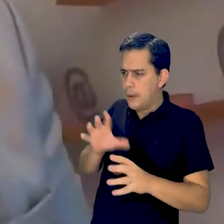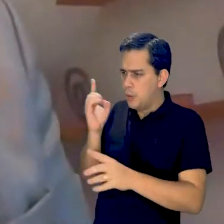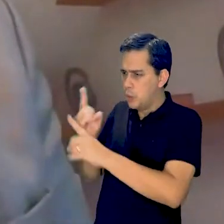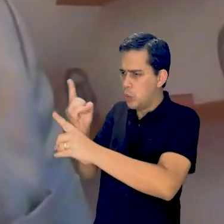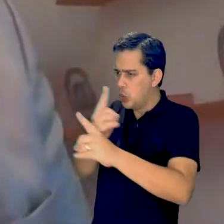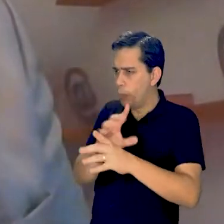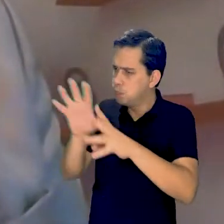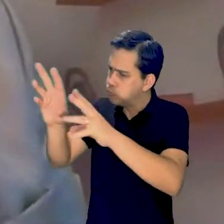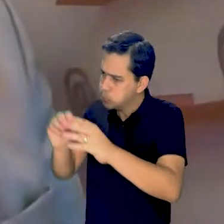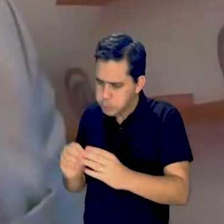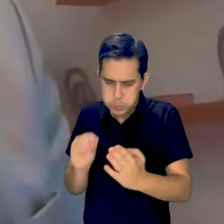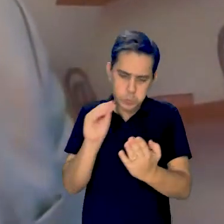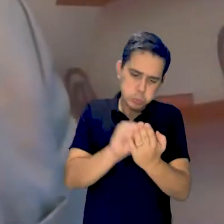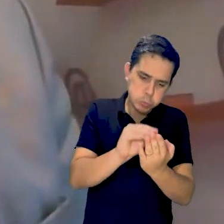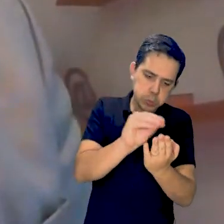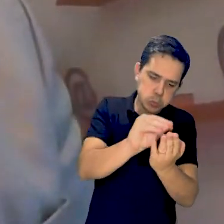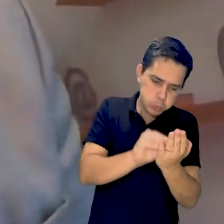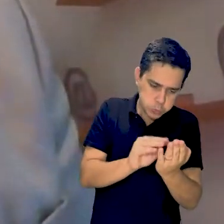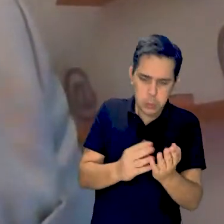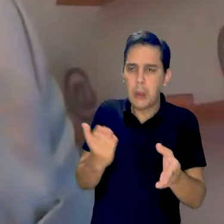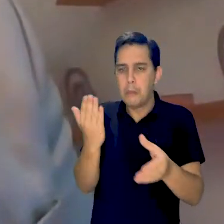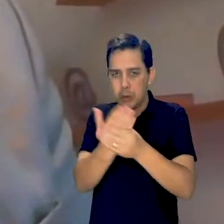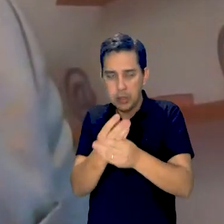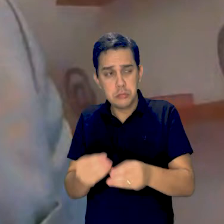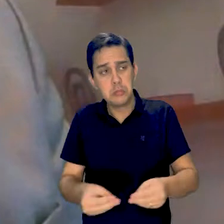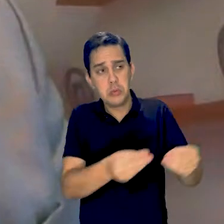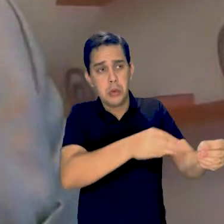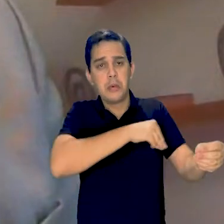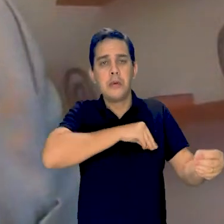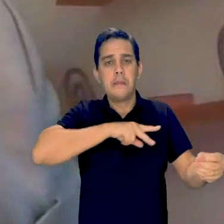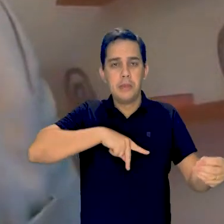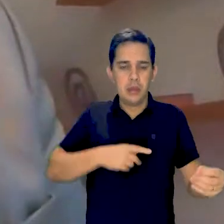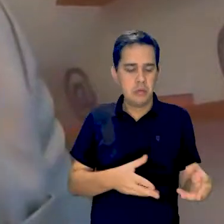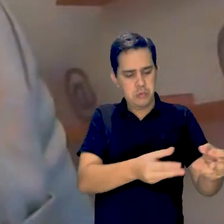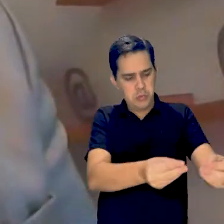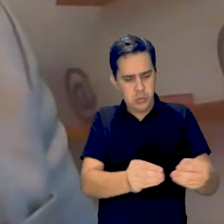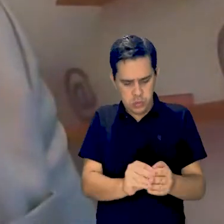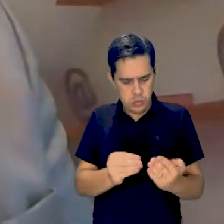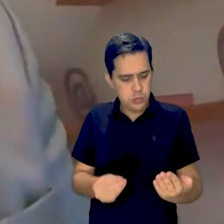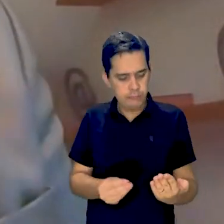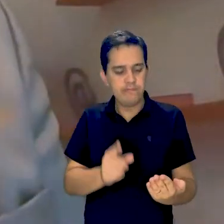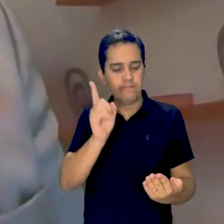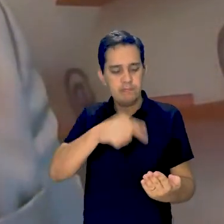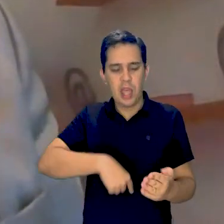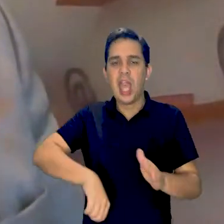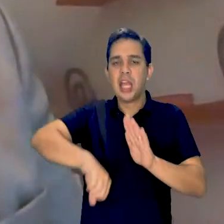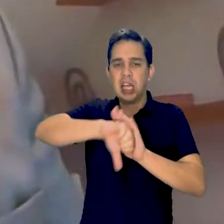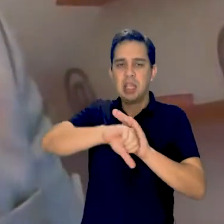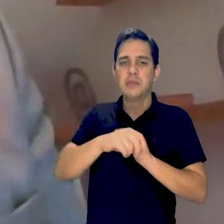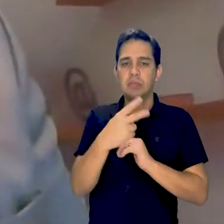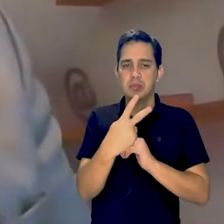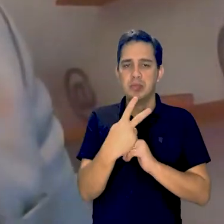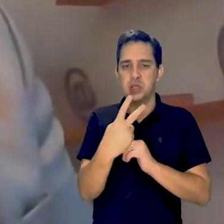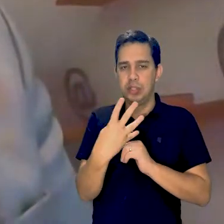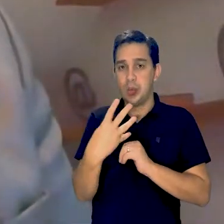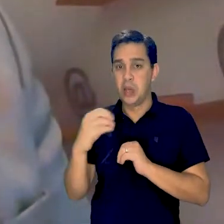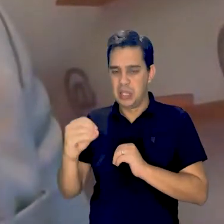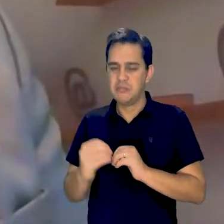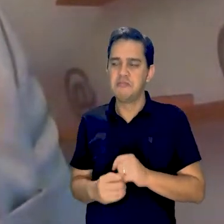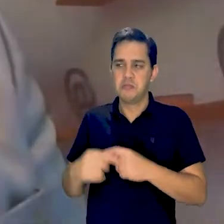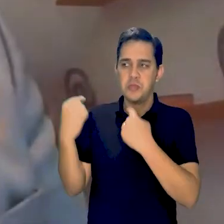foi ofertada uma denúncia por esse crime do 240. Agora, a promotoria